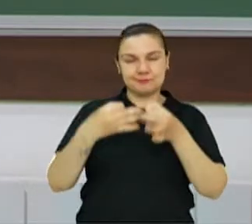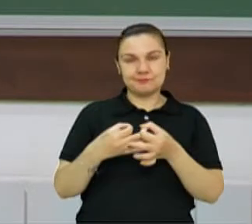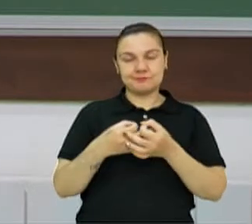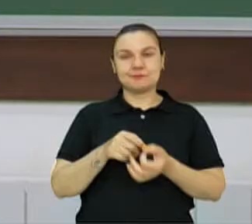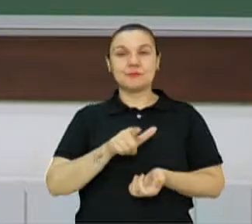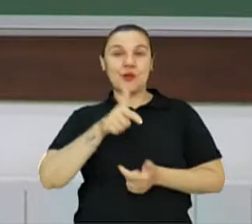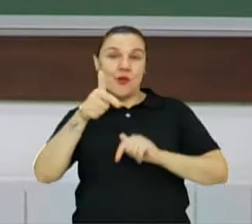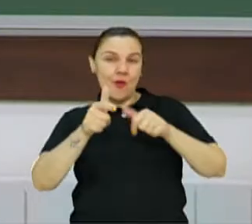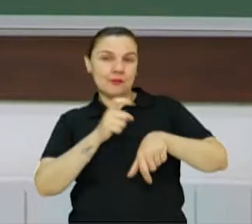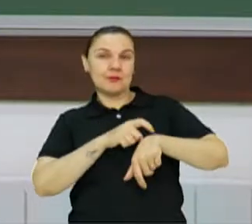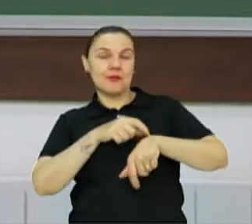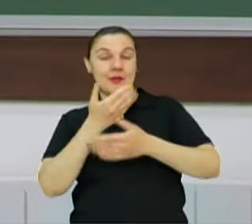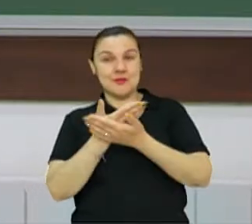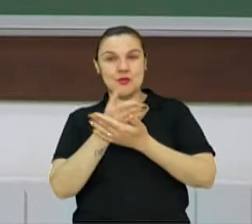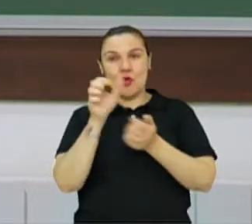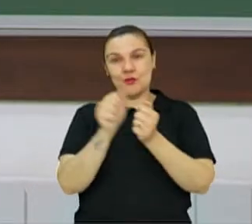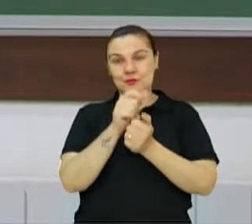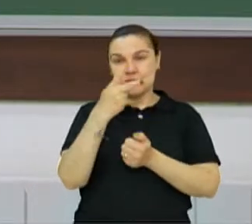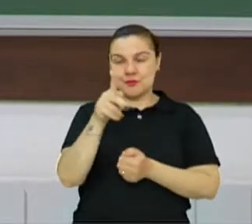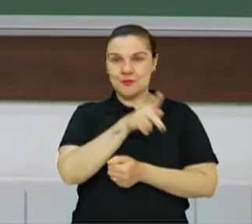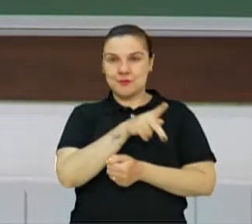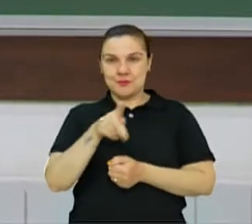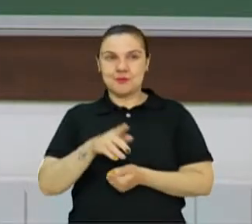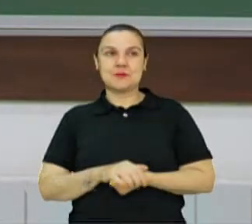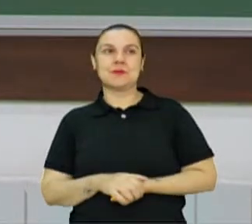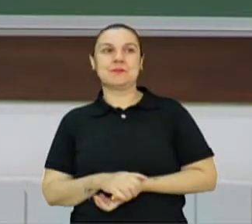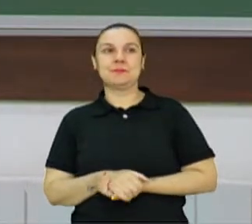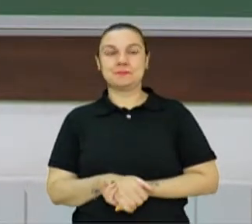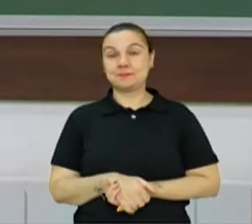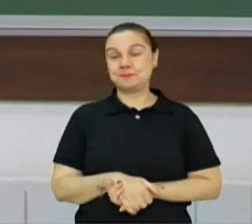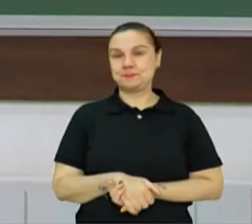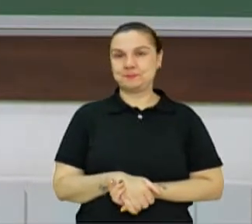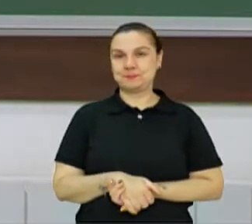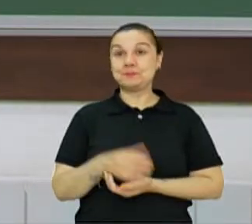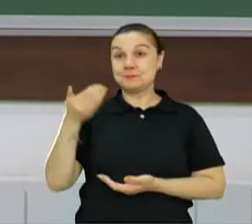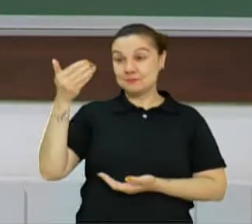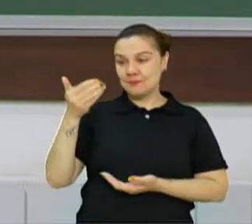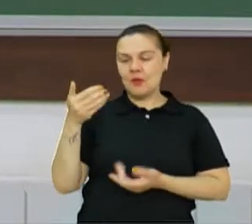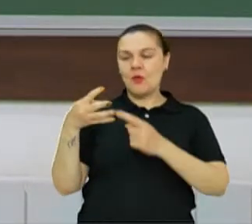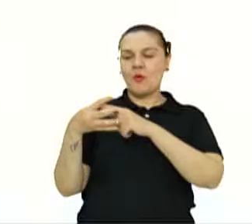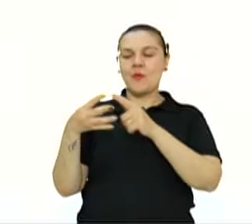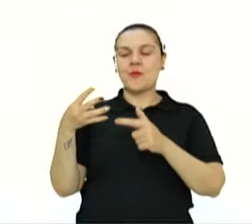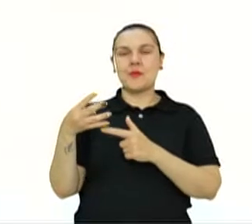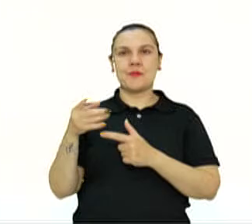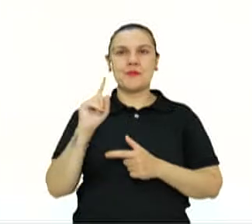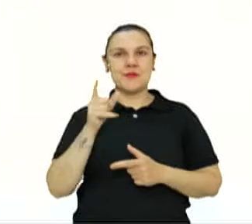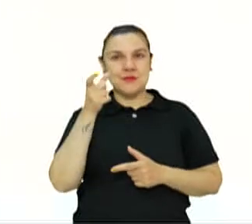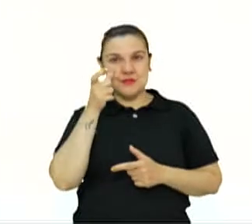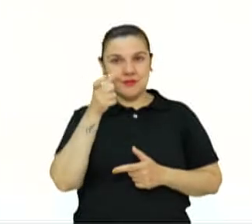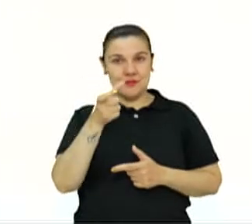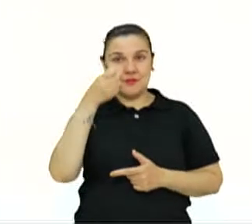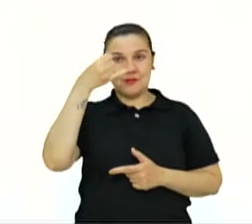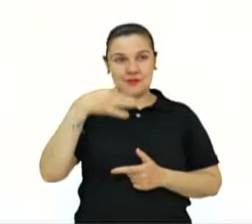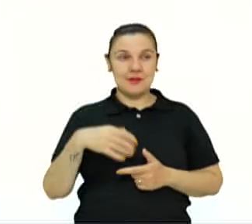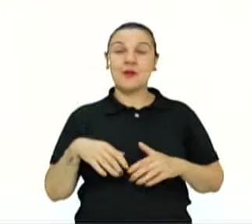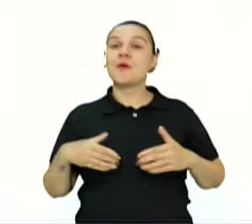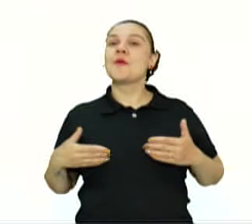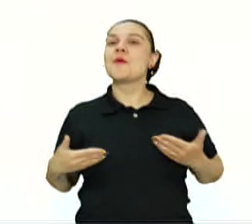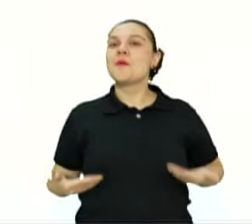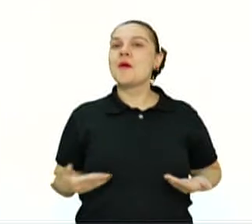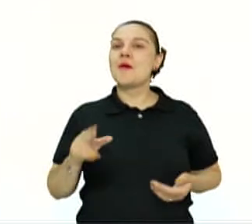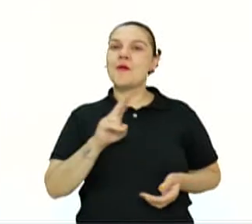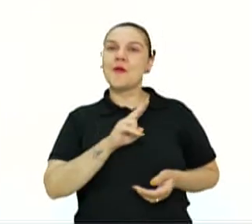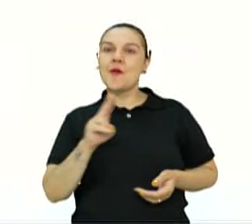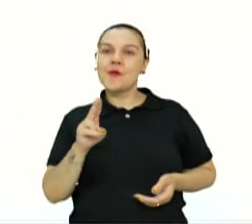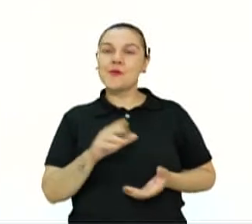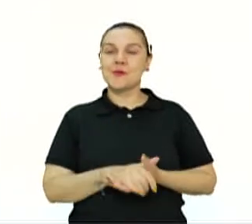outros momentos lá na sala de aula com o seu professor, né, com a sua professora. Então, qual é? Você viu ali na explicação, qual é o nome